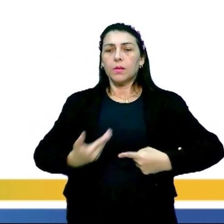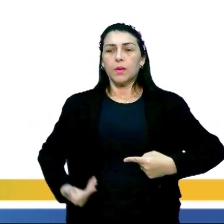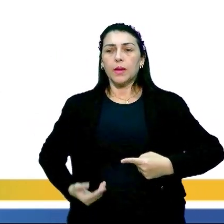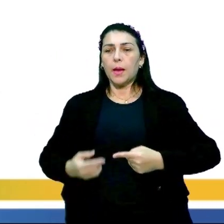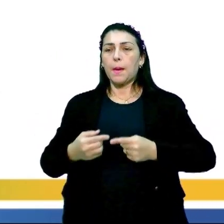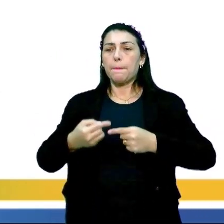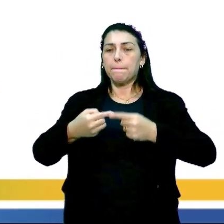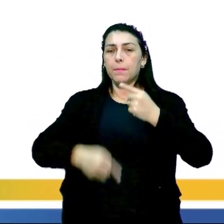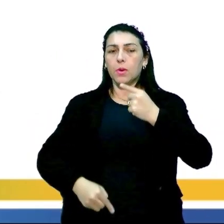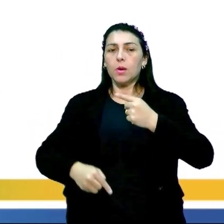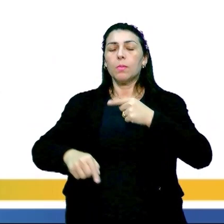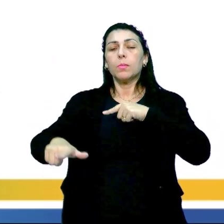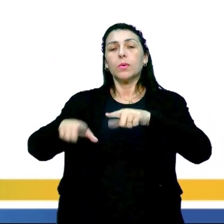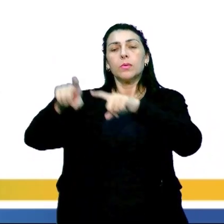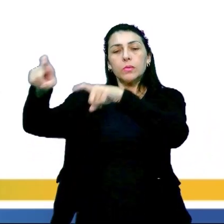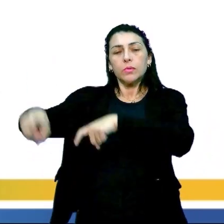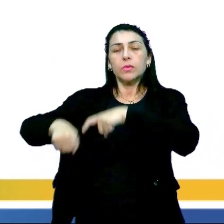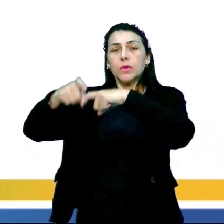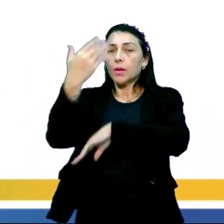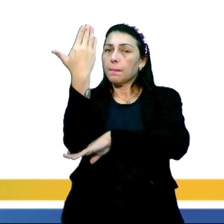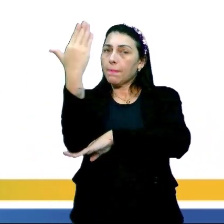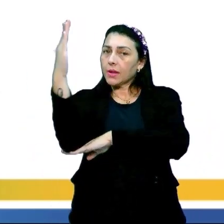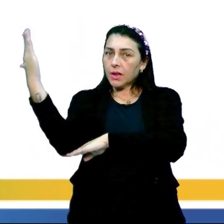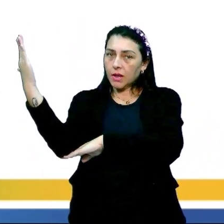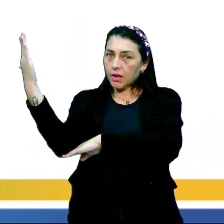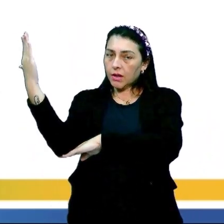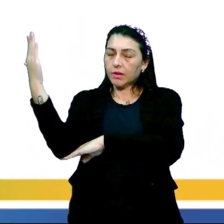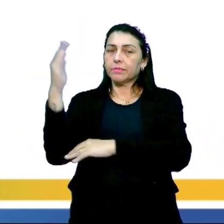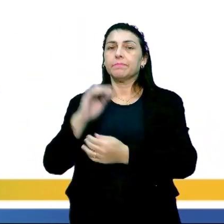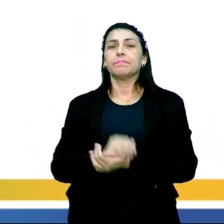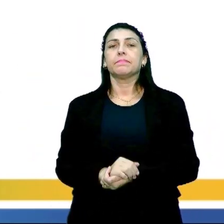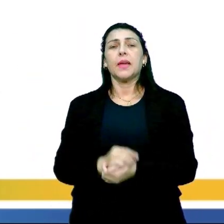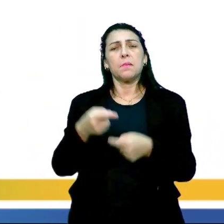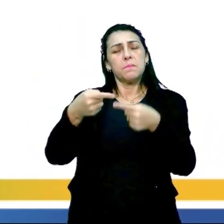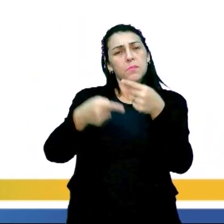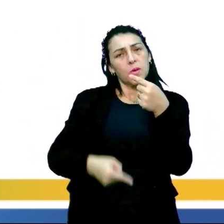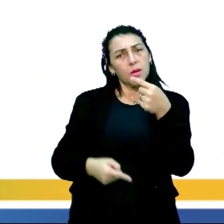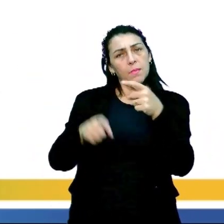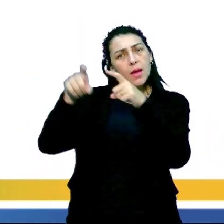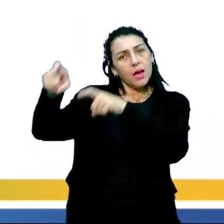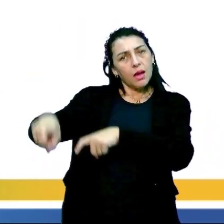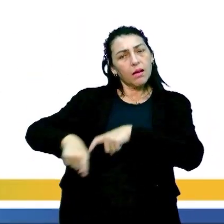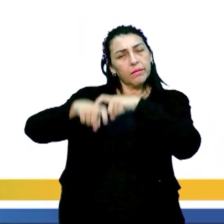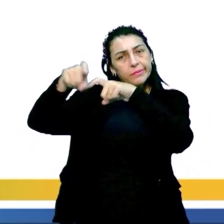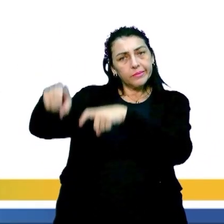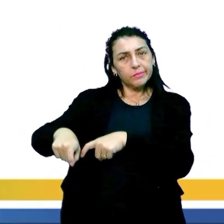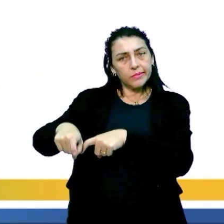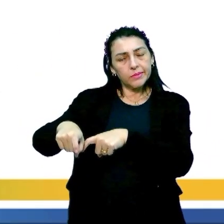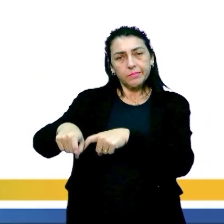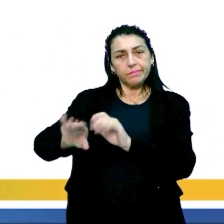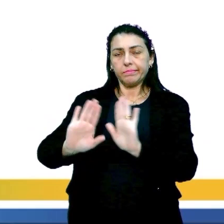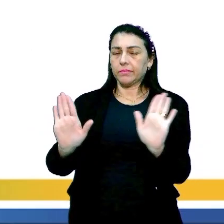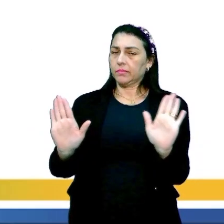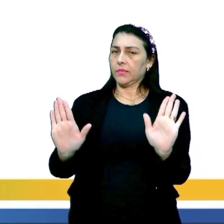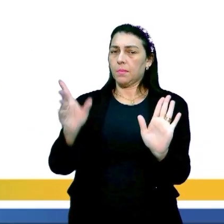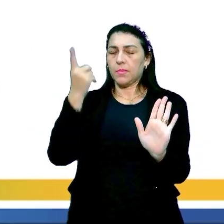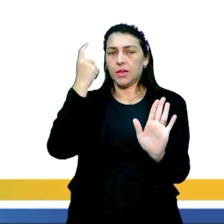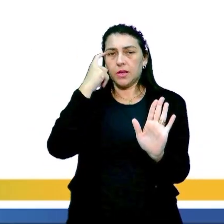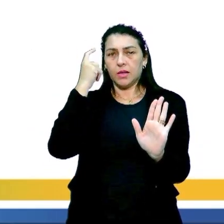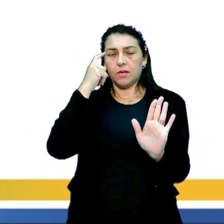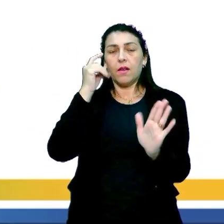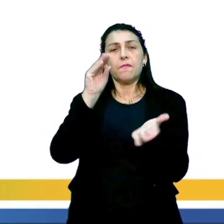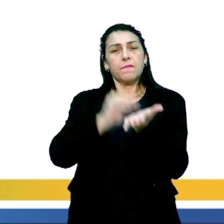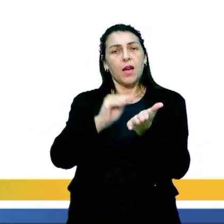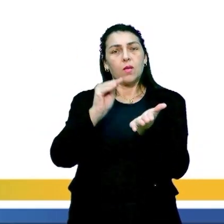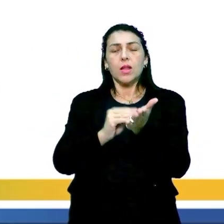que proíbam as atividades agropecuária e madeireira. Proibir a agropecuária é a gente pensar que daqui a pouco vai